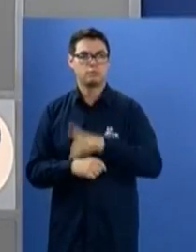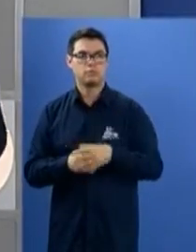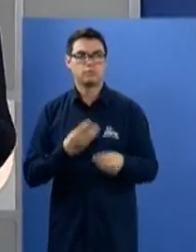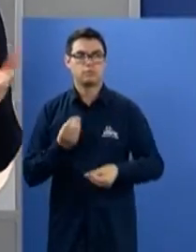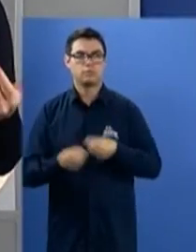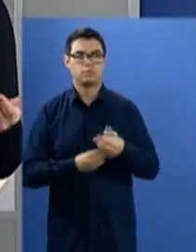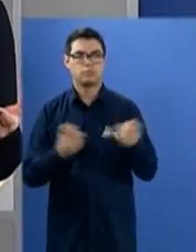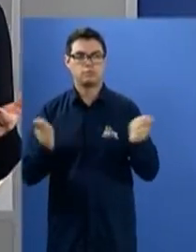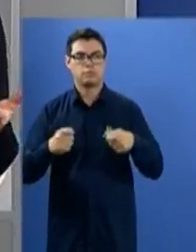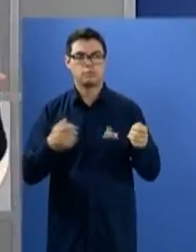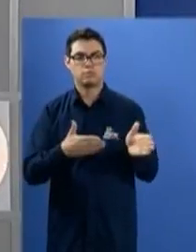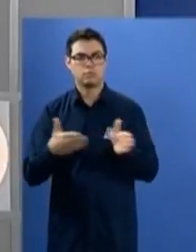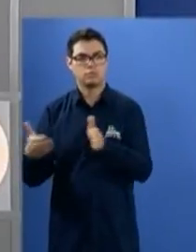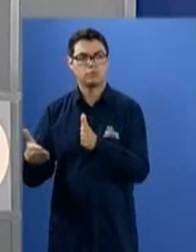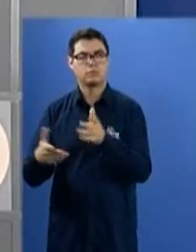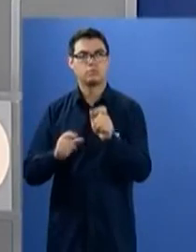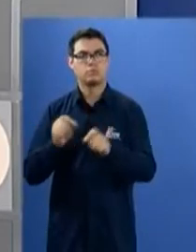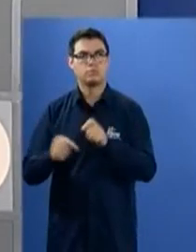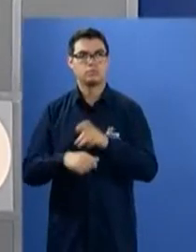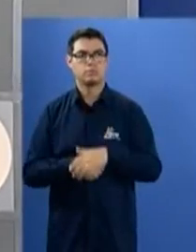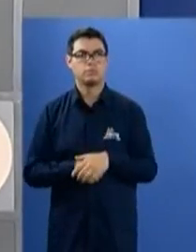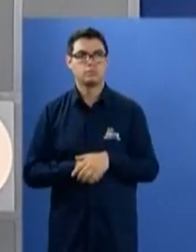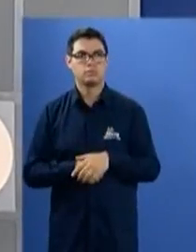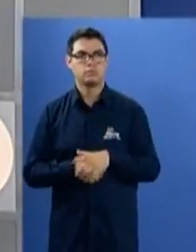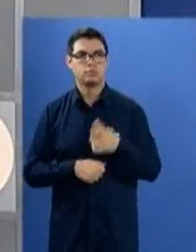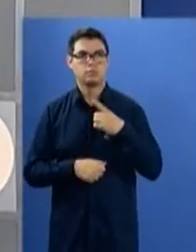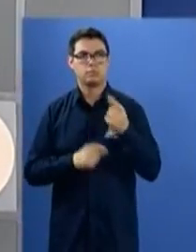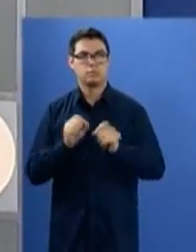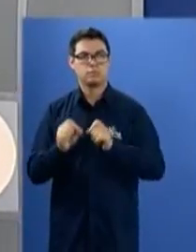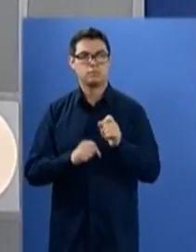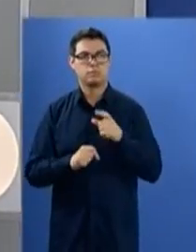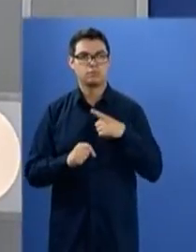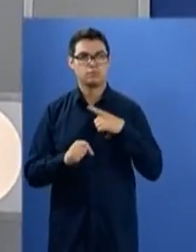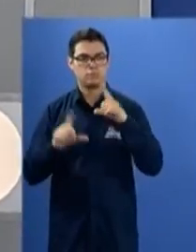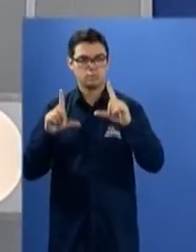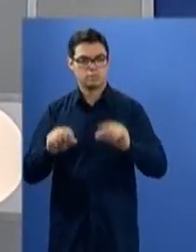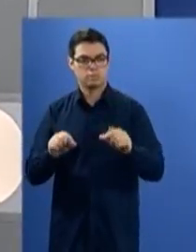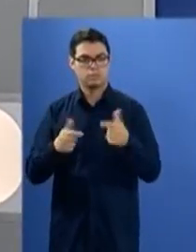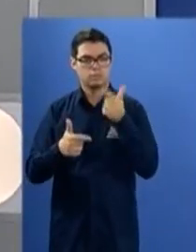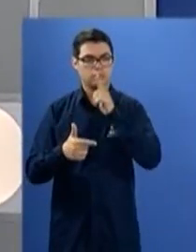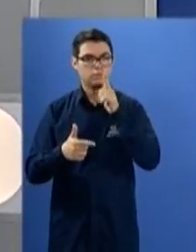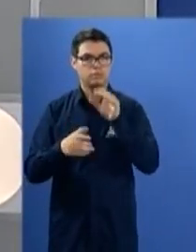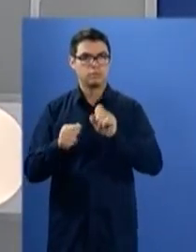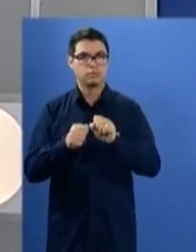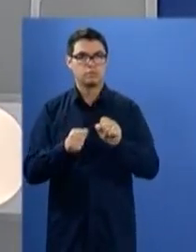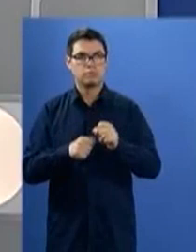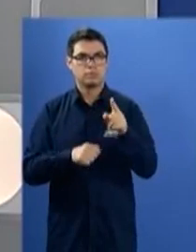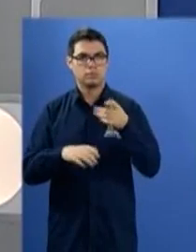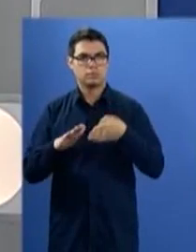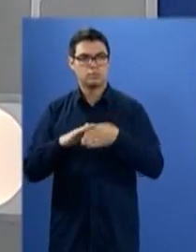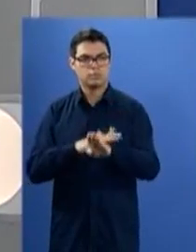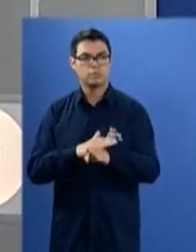com isso, possibilitando, dessa forma, uma redução com um nível de